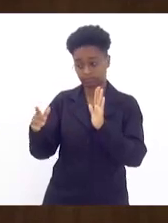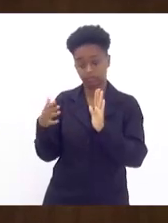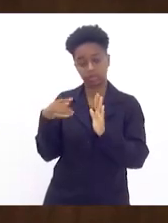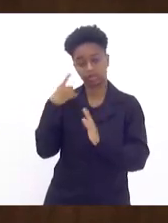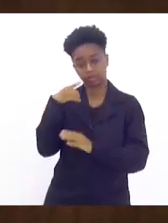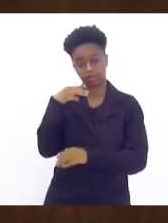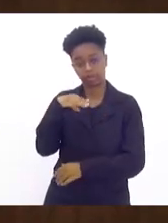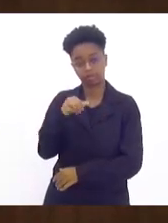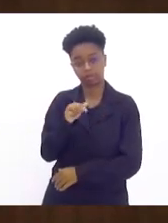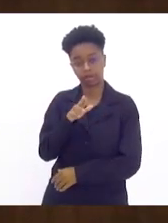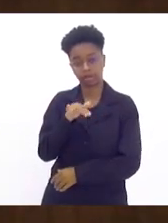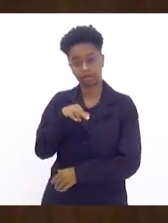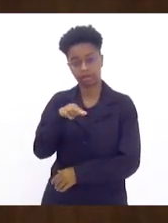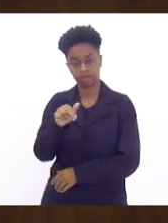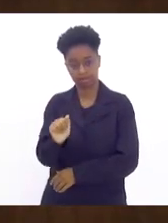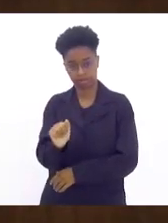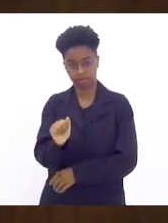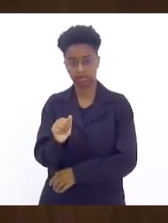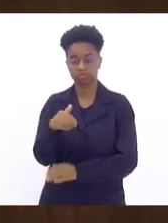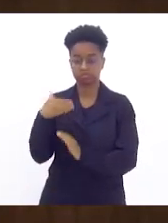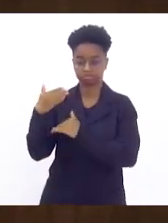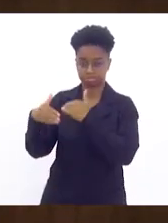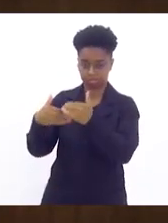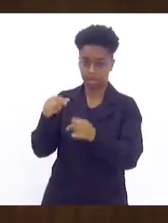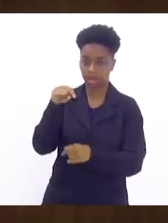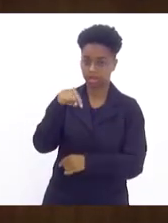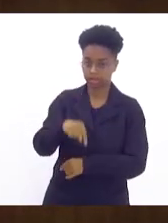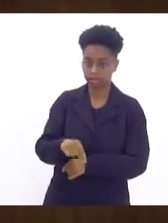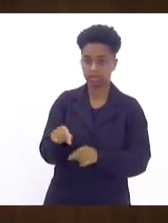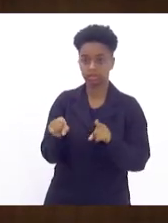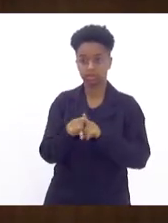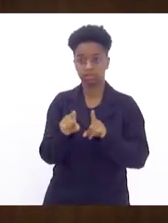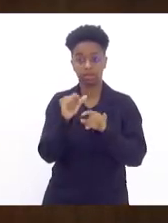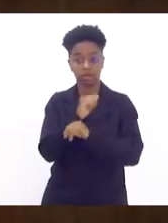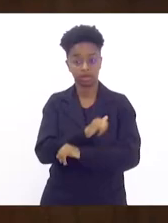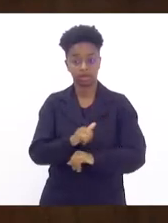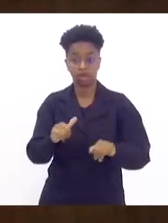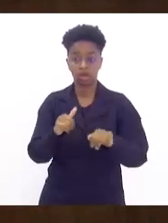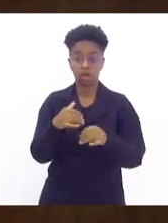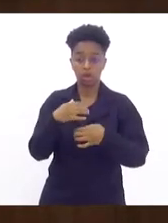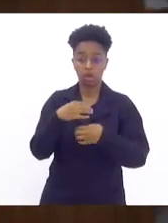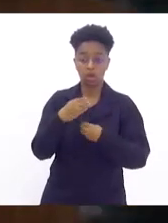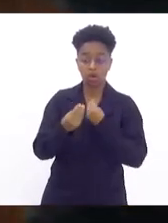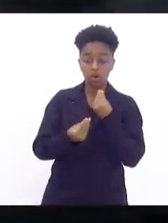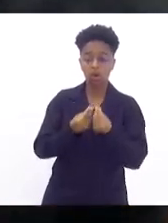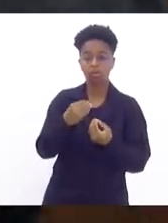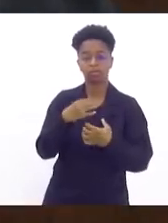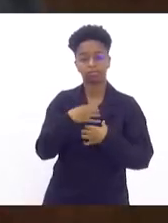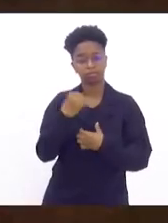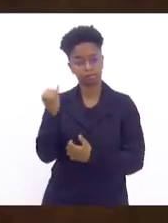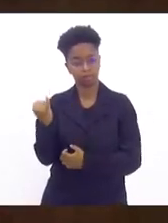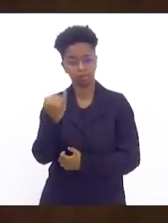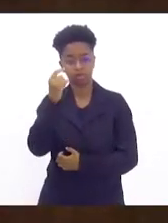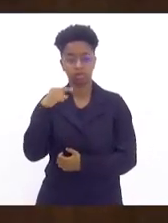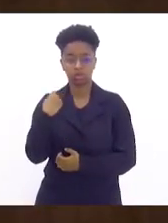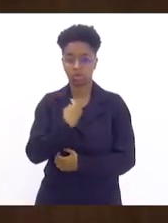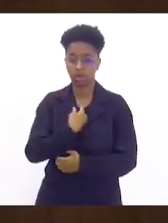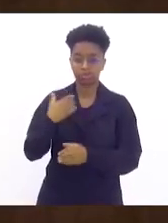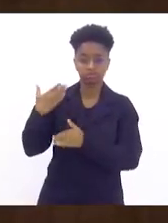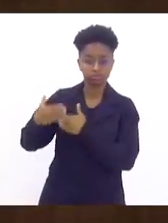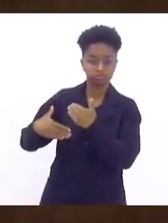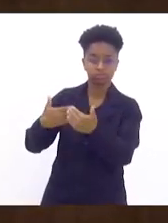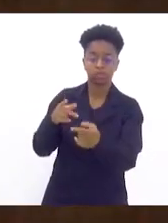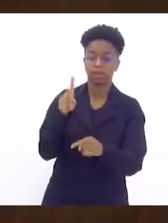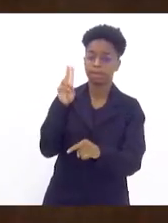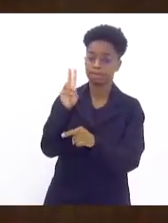Marina do MST prosperar aqui na casa e dizer do quão importa nós caminhamos no sentido